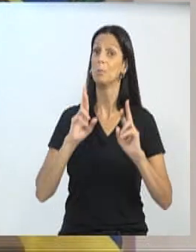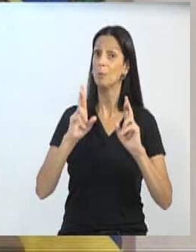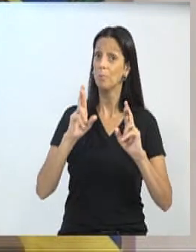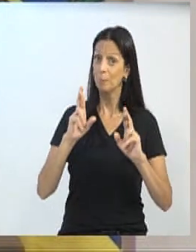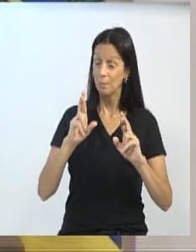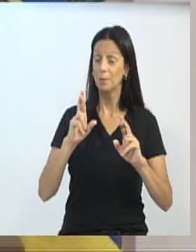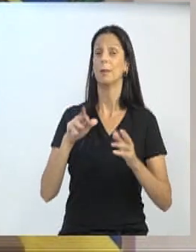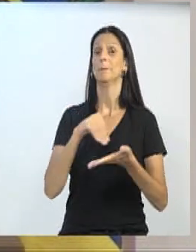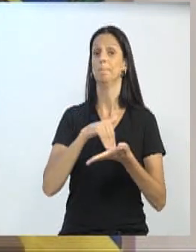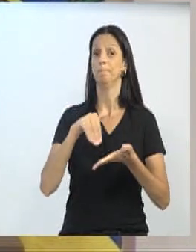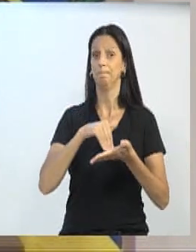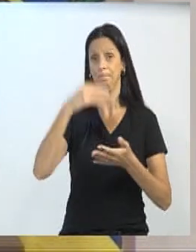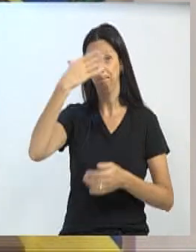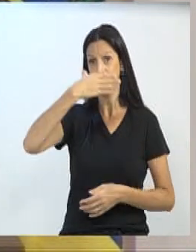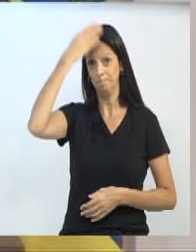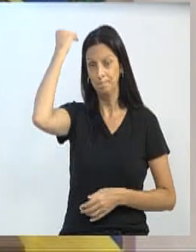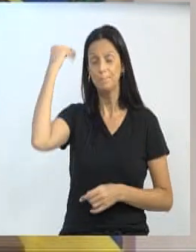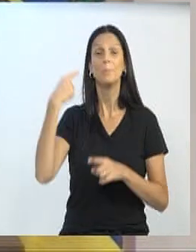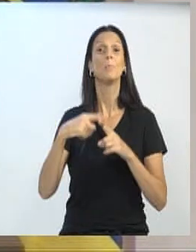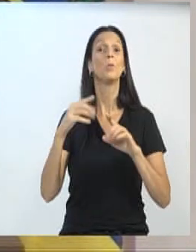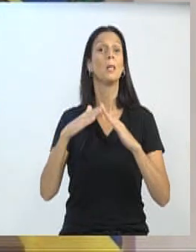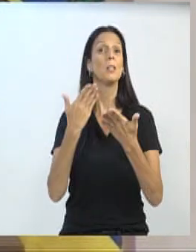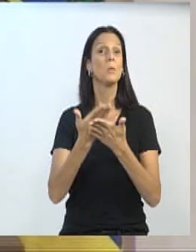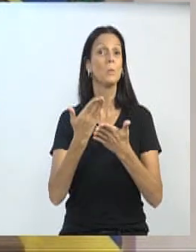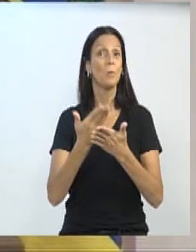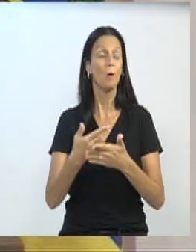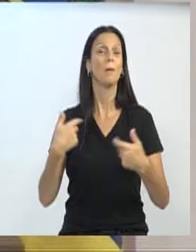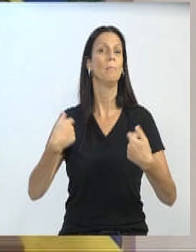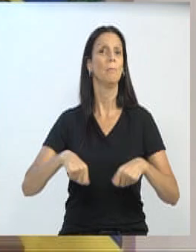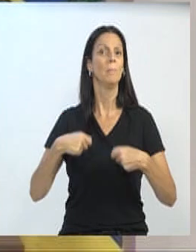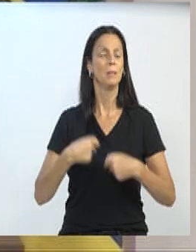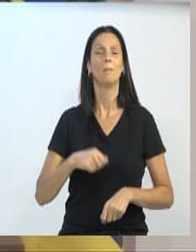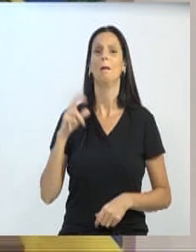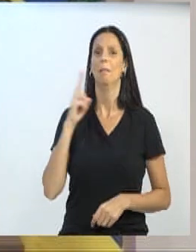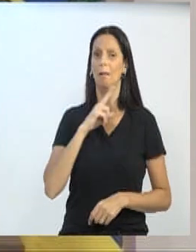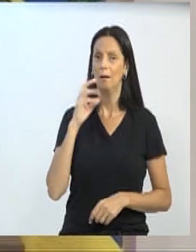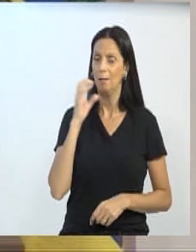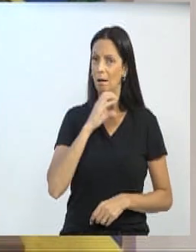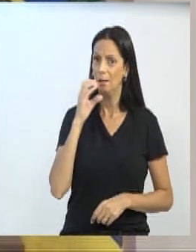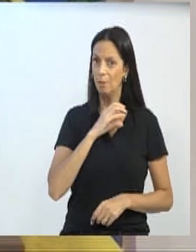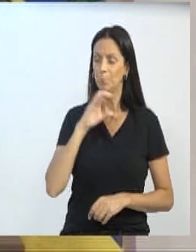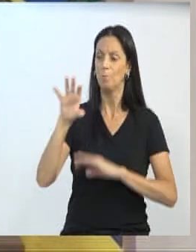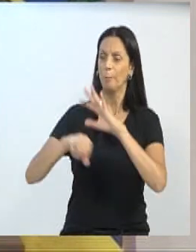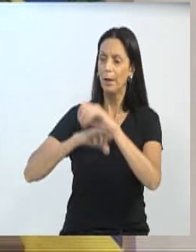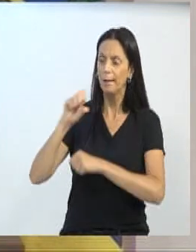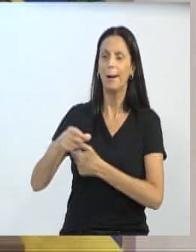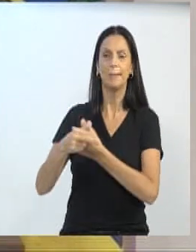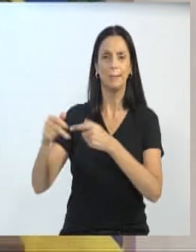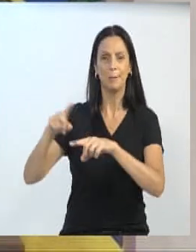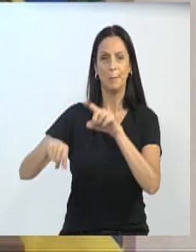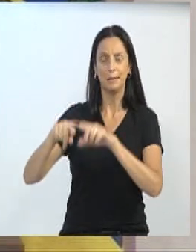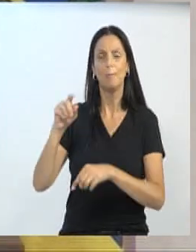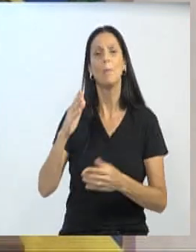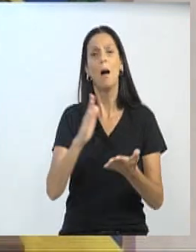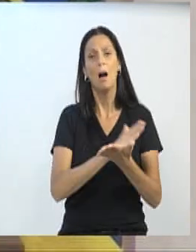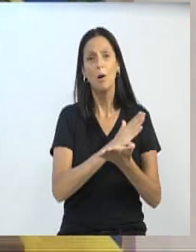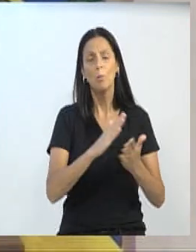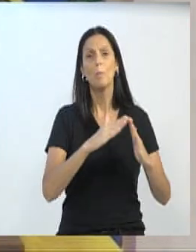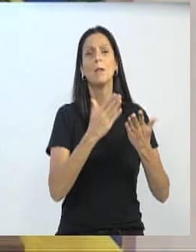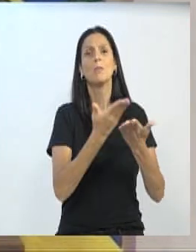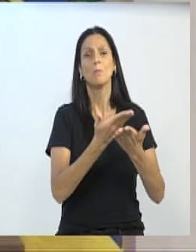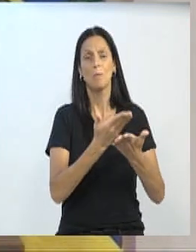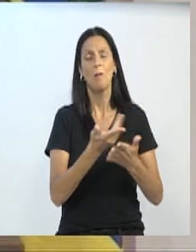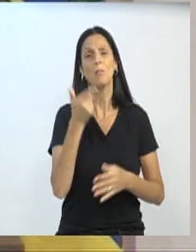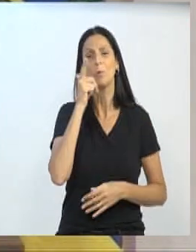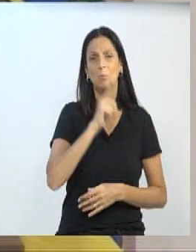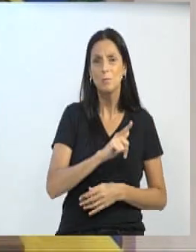resolva isso porque as escolas precisam e merecem rapidamente ser retirado esses inseridos algumas coisas a escola consegue você aí